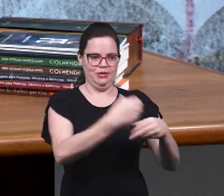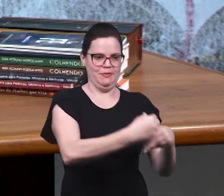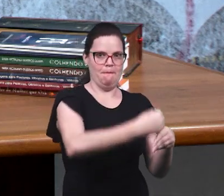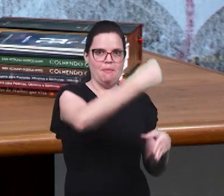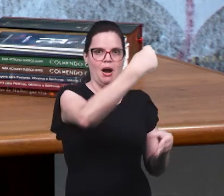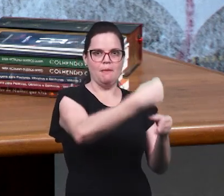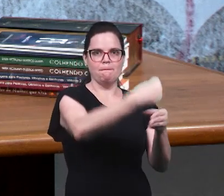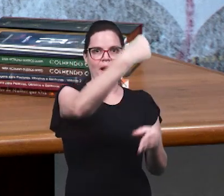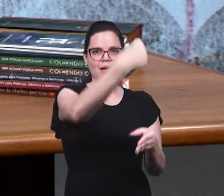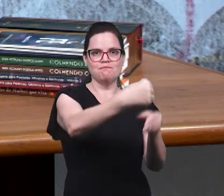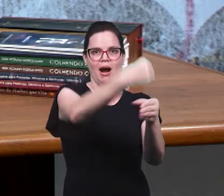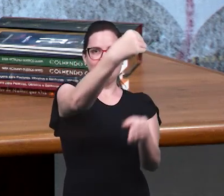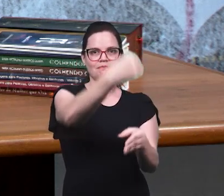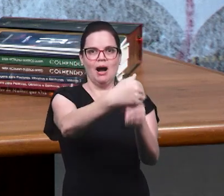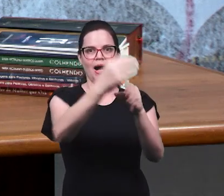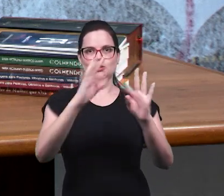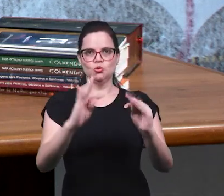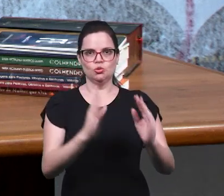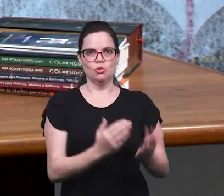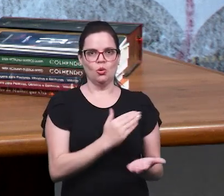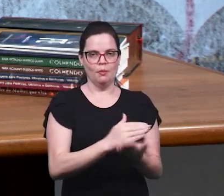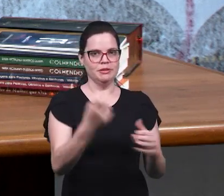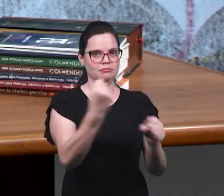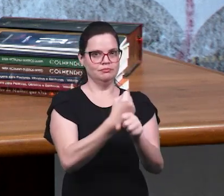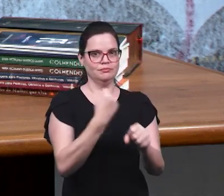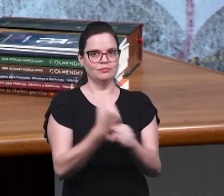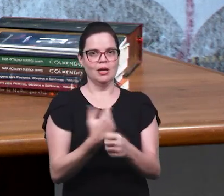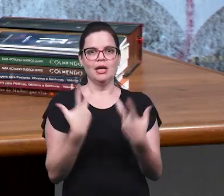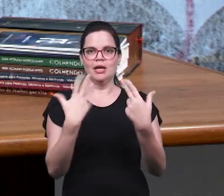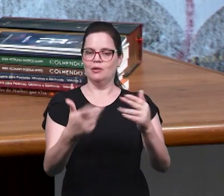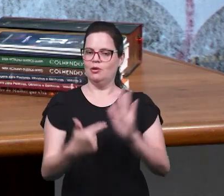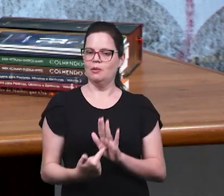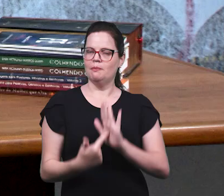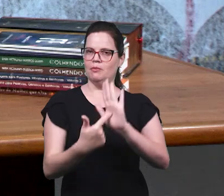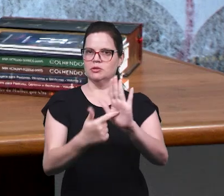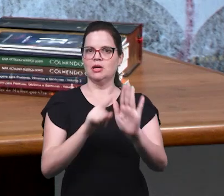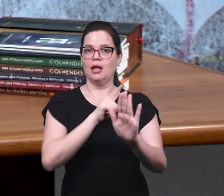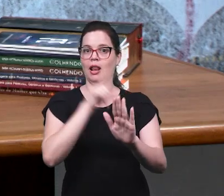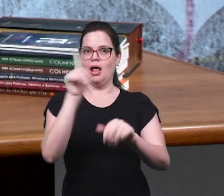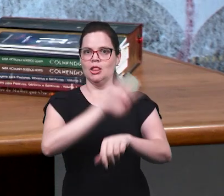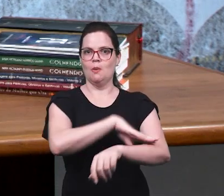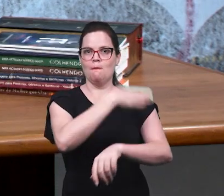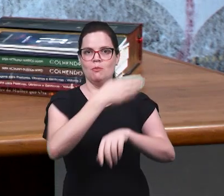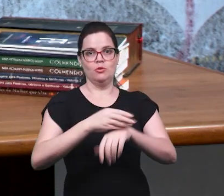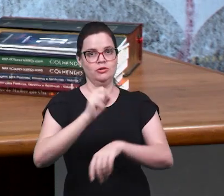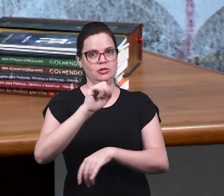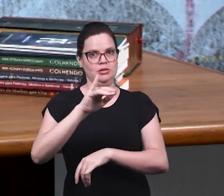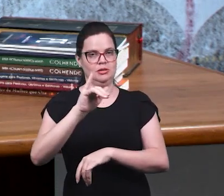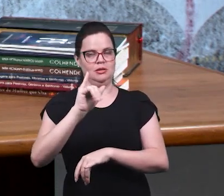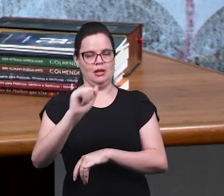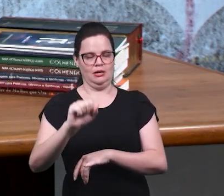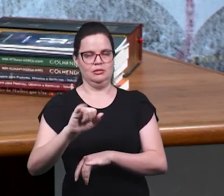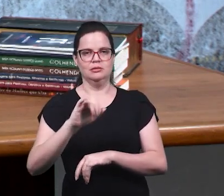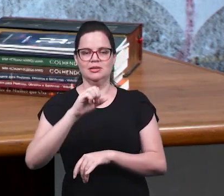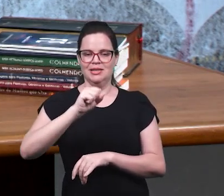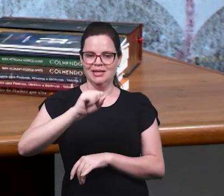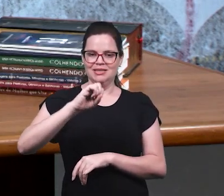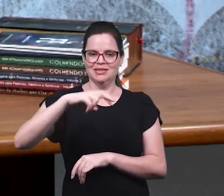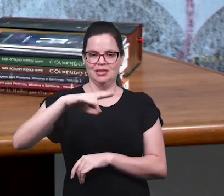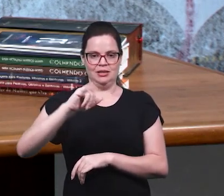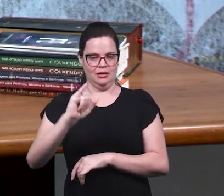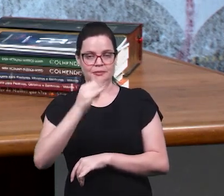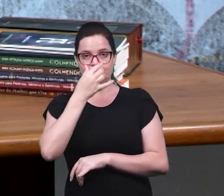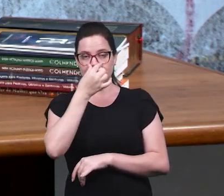foi mostrado no monte. Então, é muito importante nós atentarmos aqui mais uma